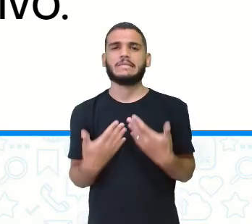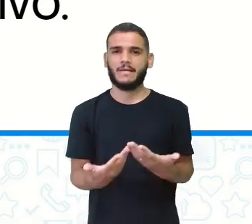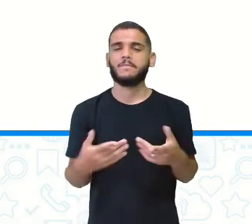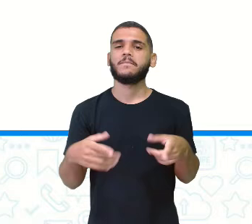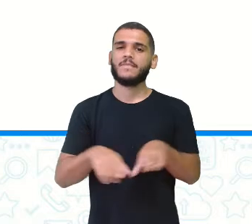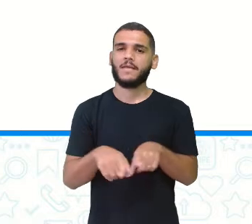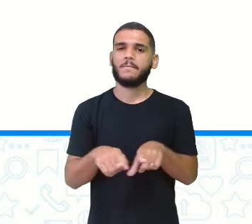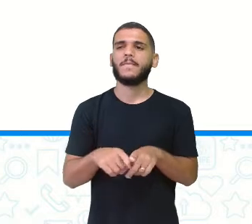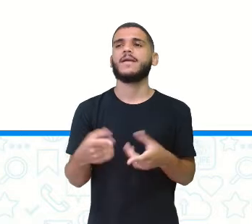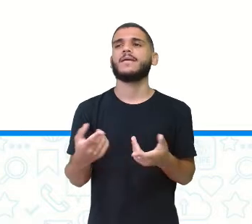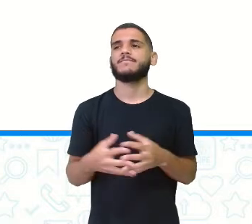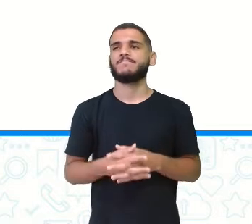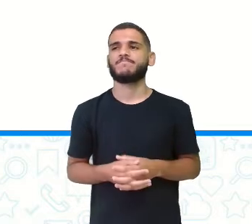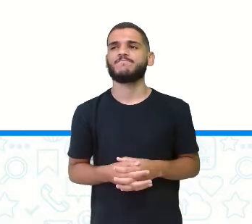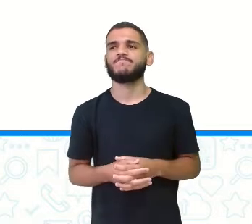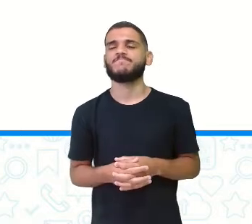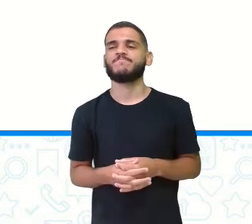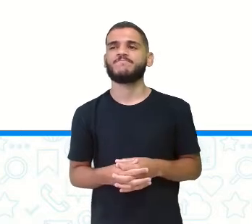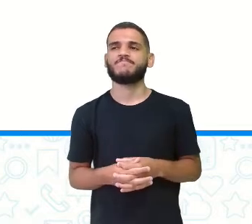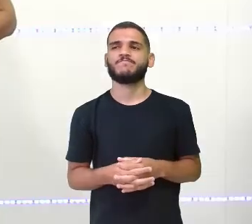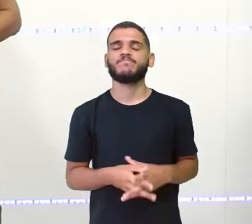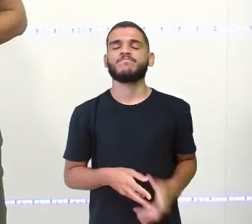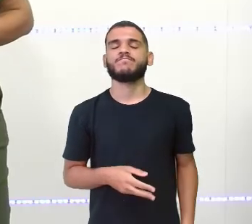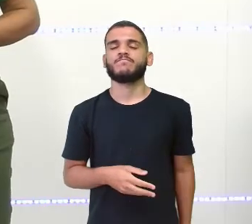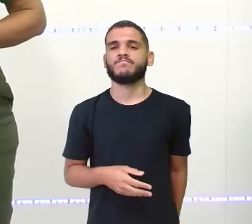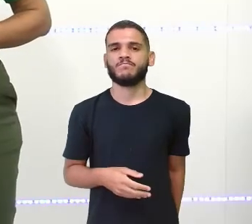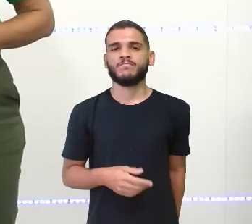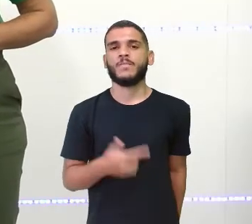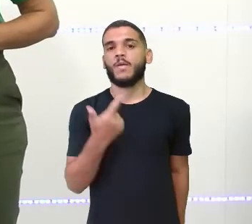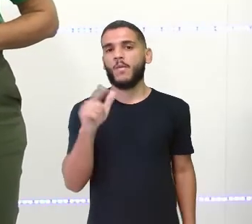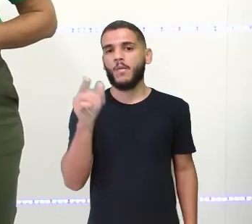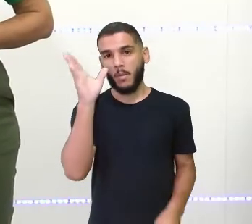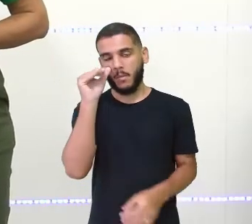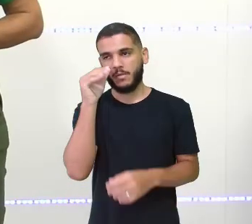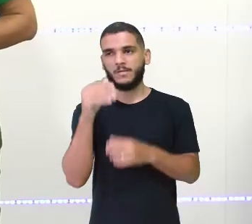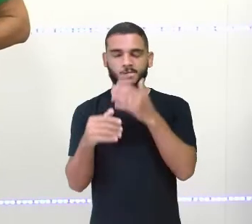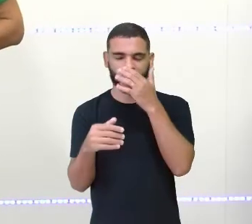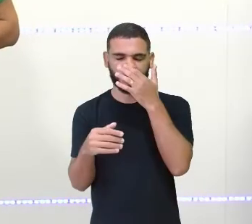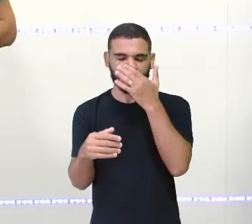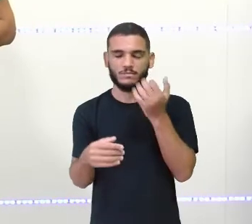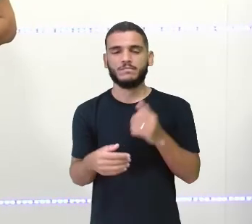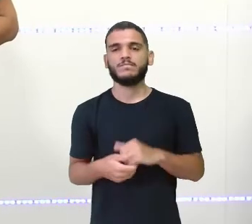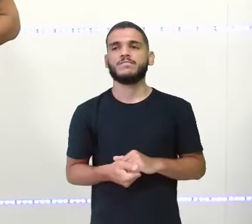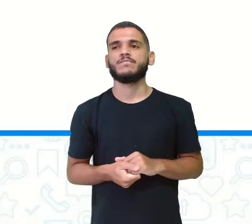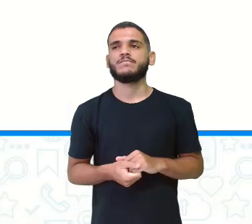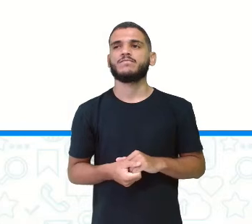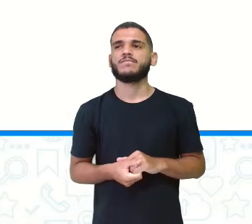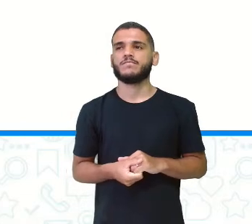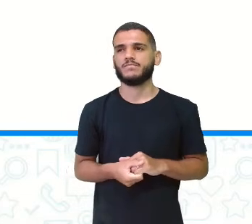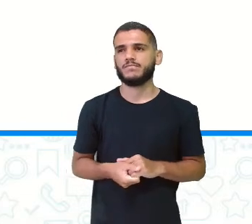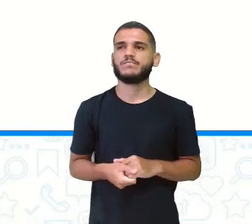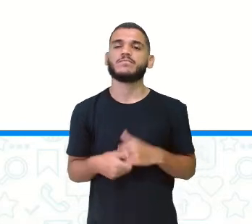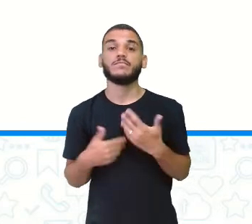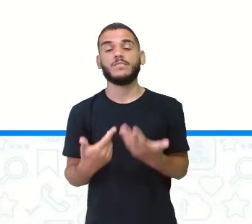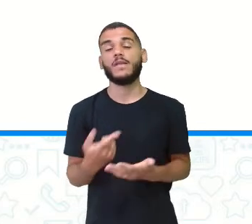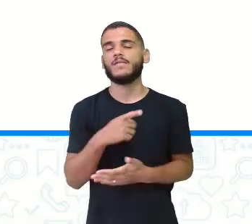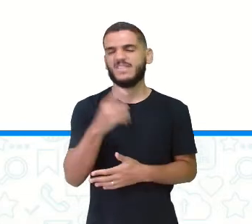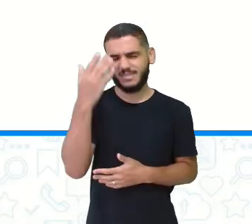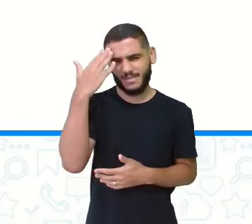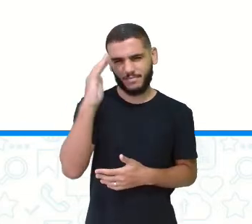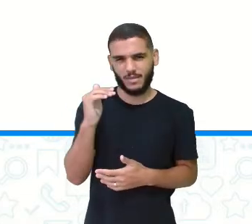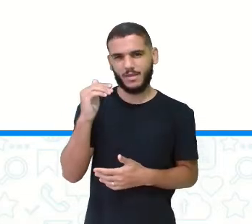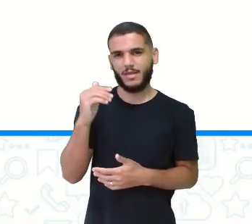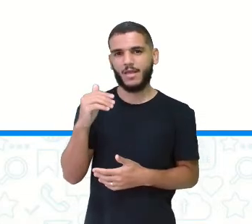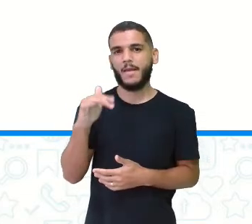fiquei muito impressionada. Vamos ver aí uma outra curiosidade. Você sabia que os